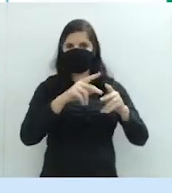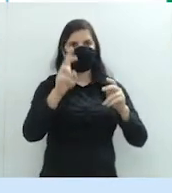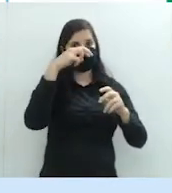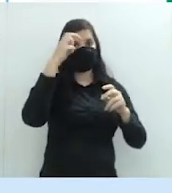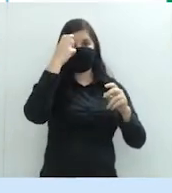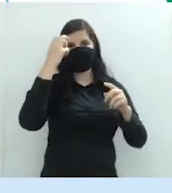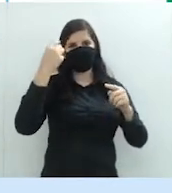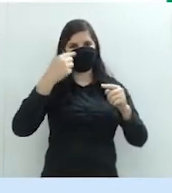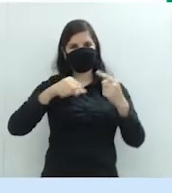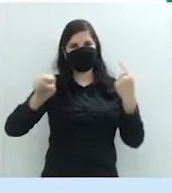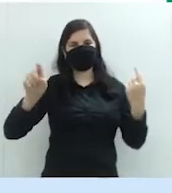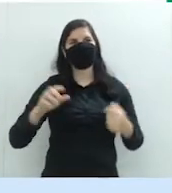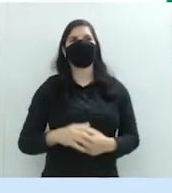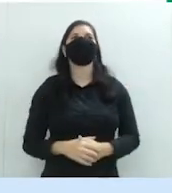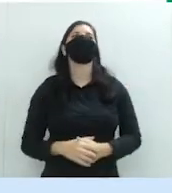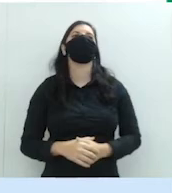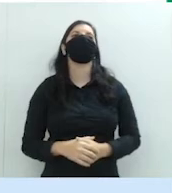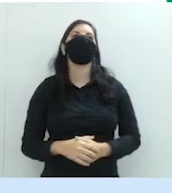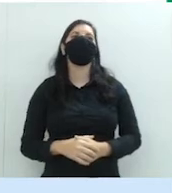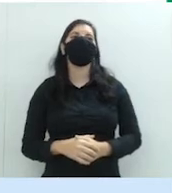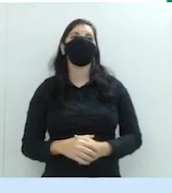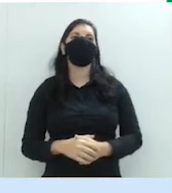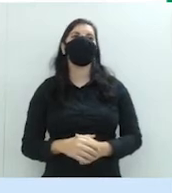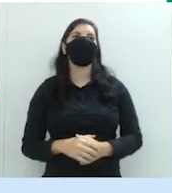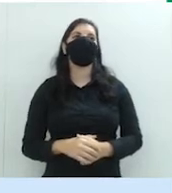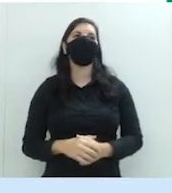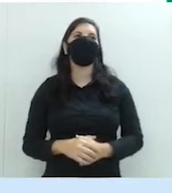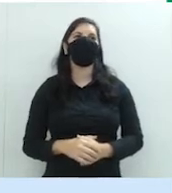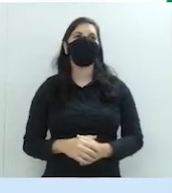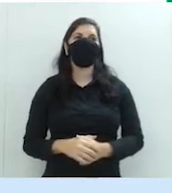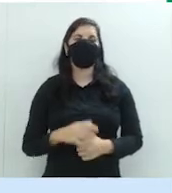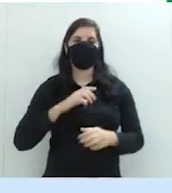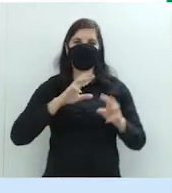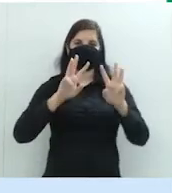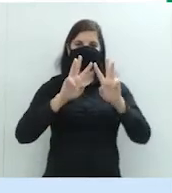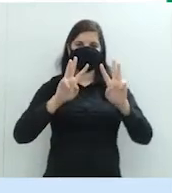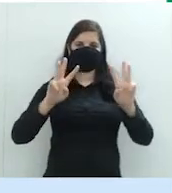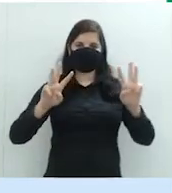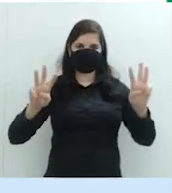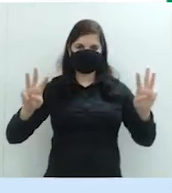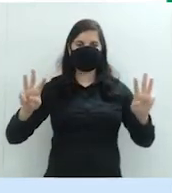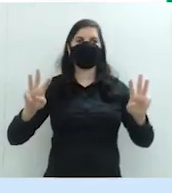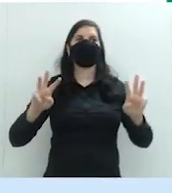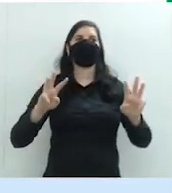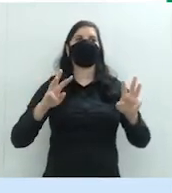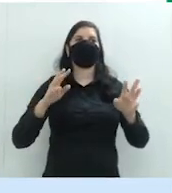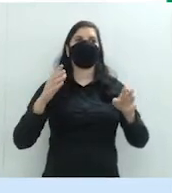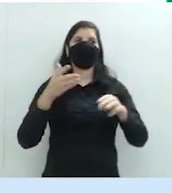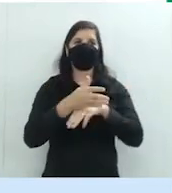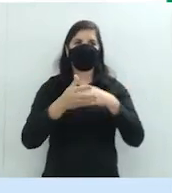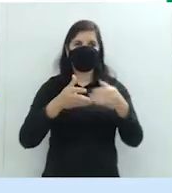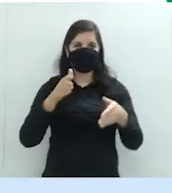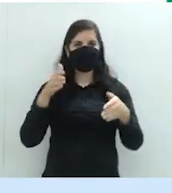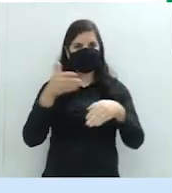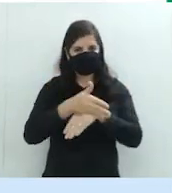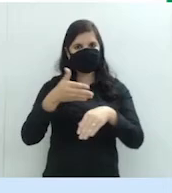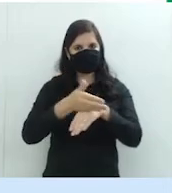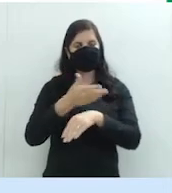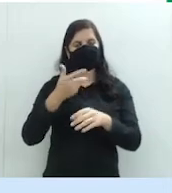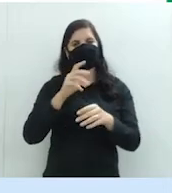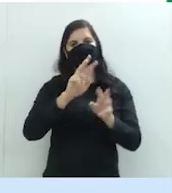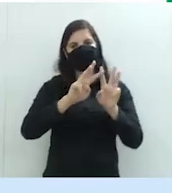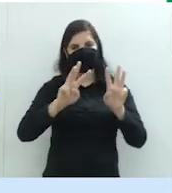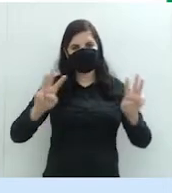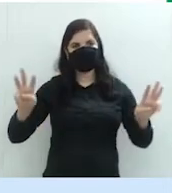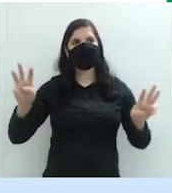cultura religiosa. Então nós, aí tem a referência, tem aí que alguém se interessar, não é isso? Então